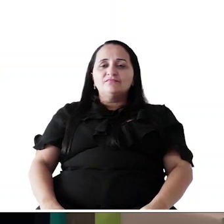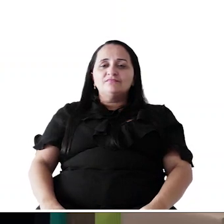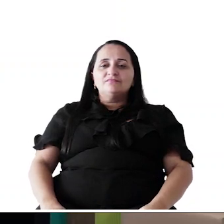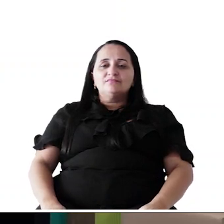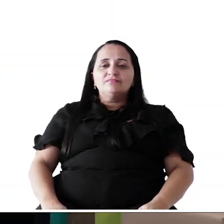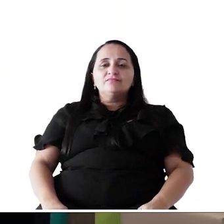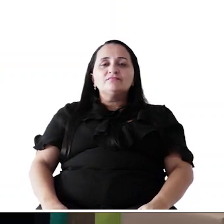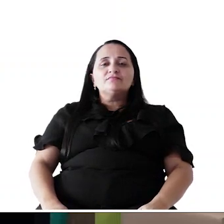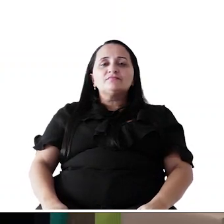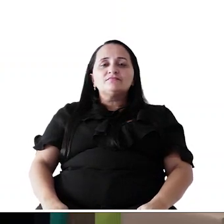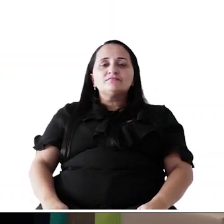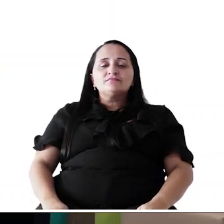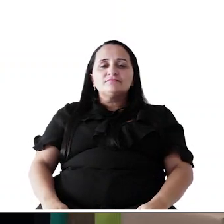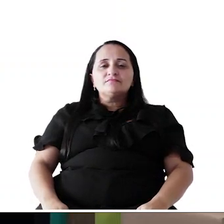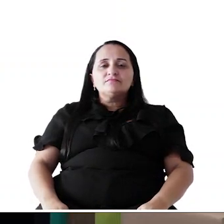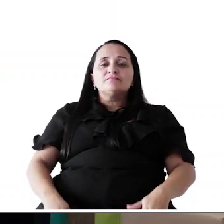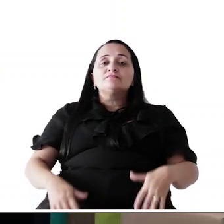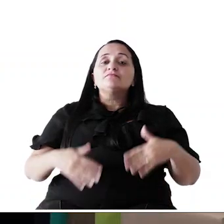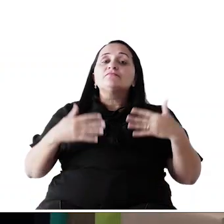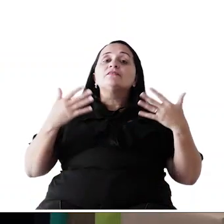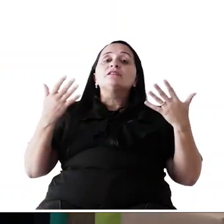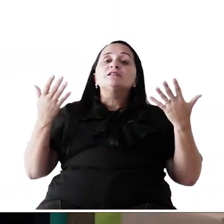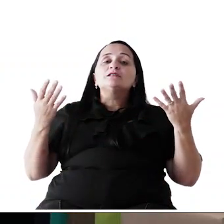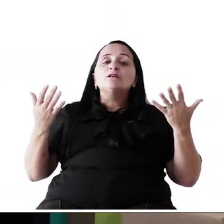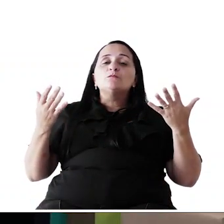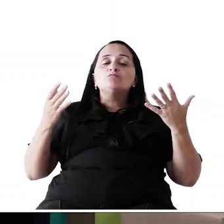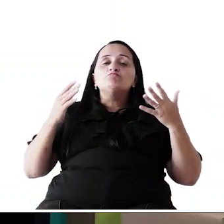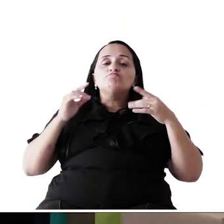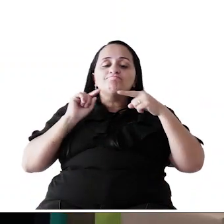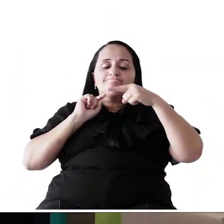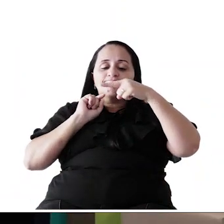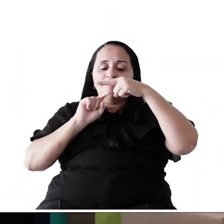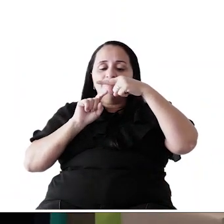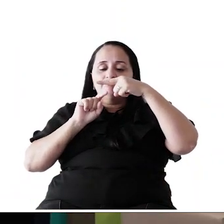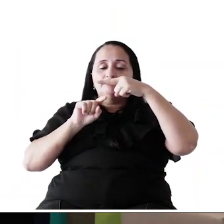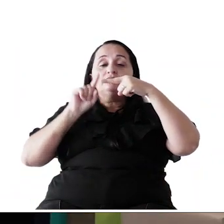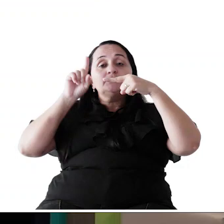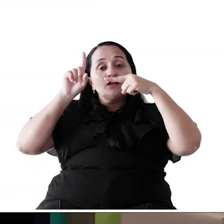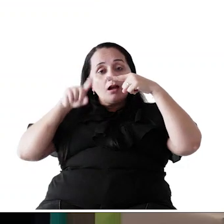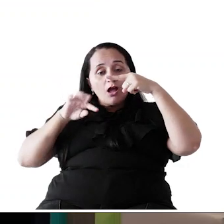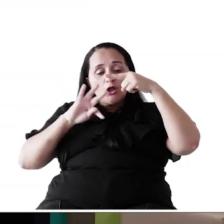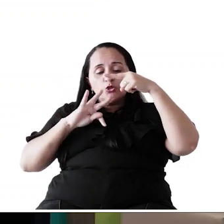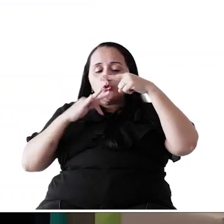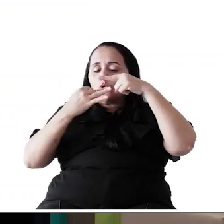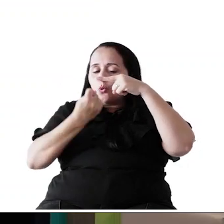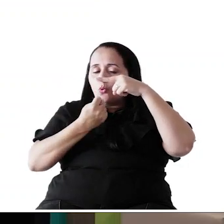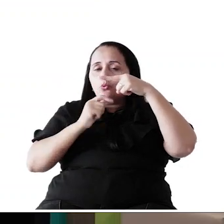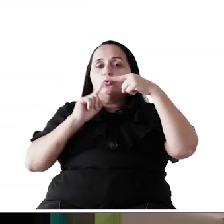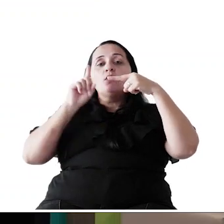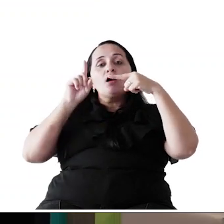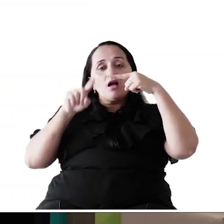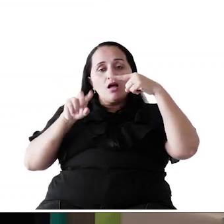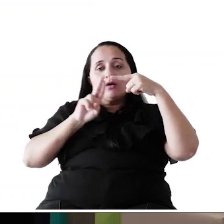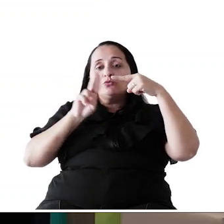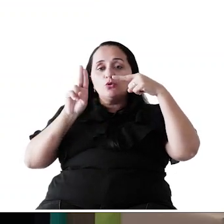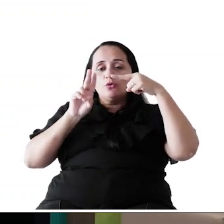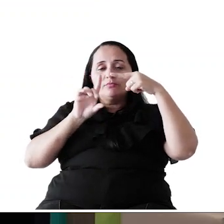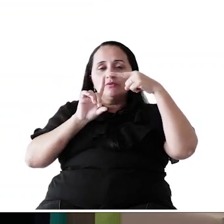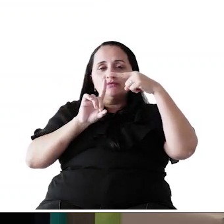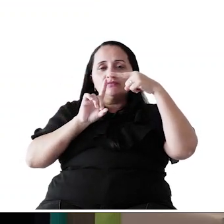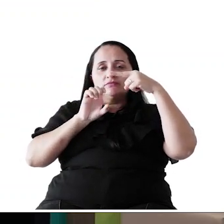Denominador. O nosso denominador é o nosso todo. Isso mesmo. Então, vamos sempre